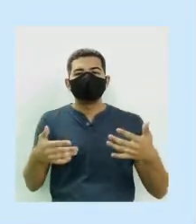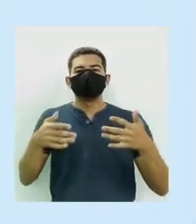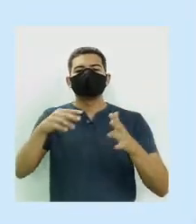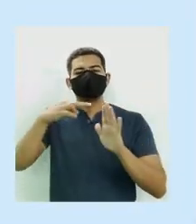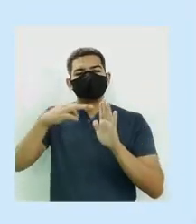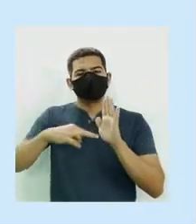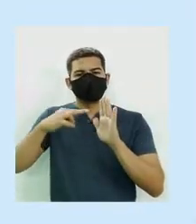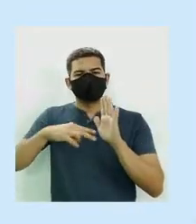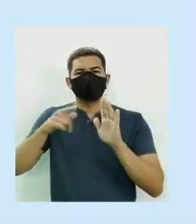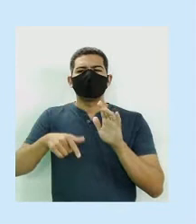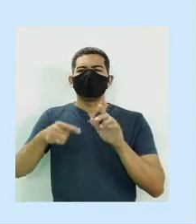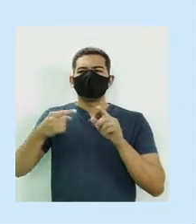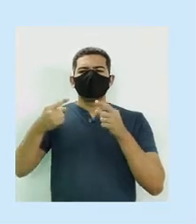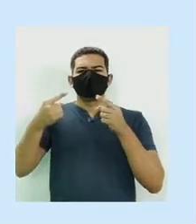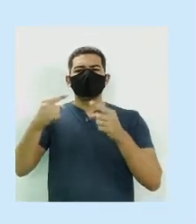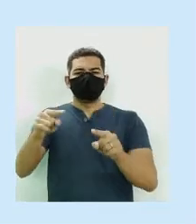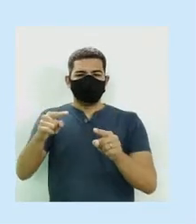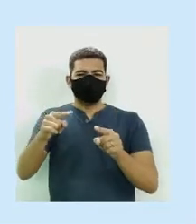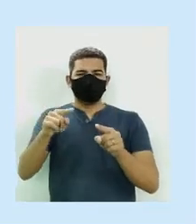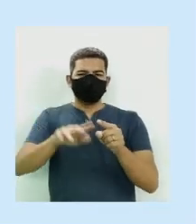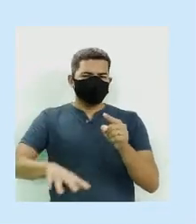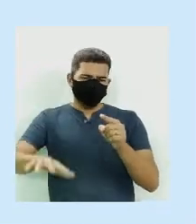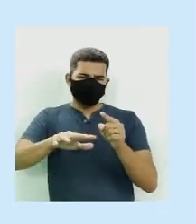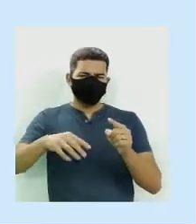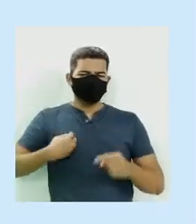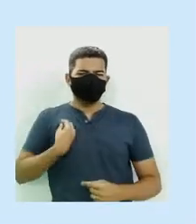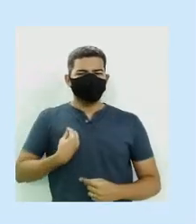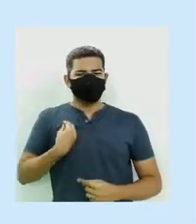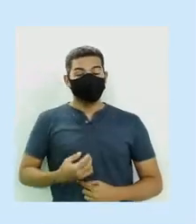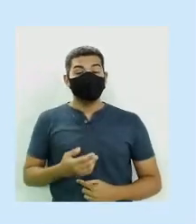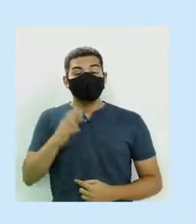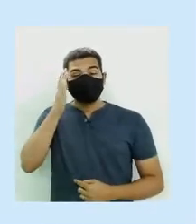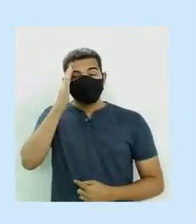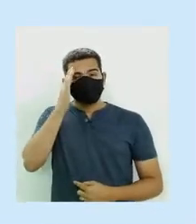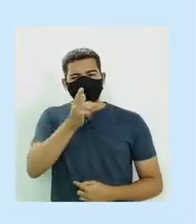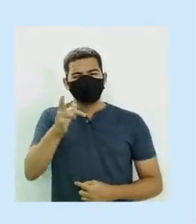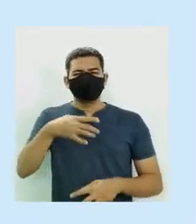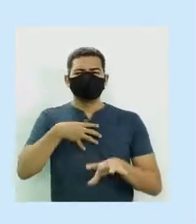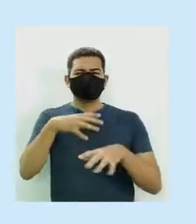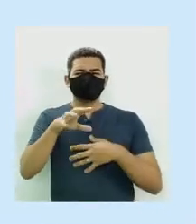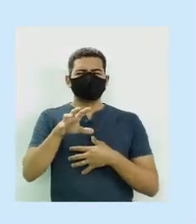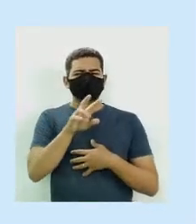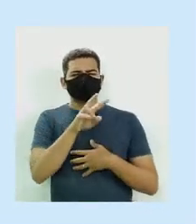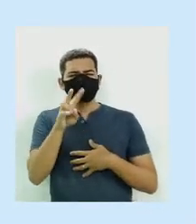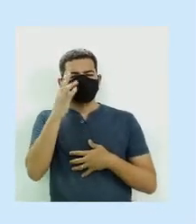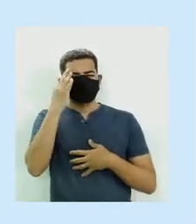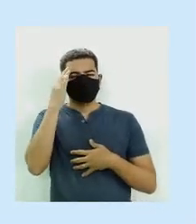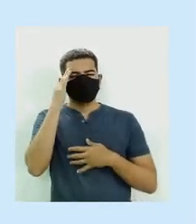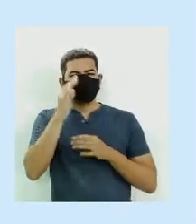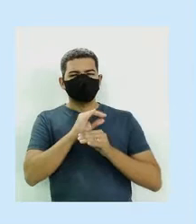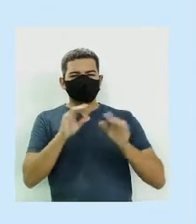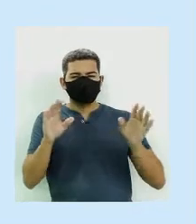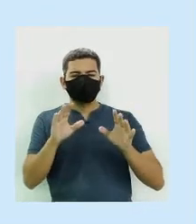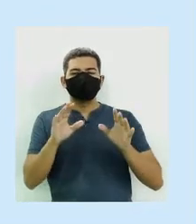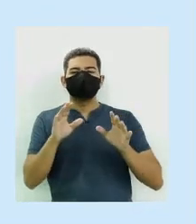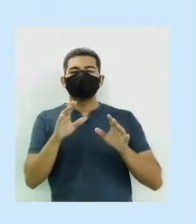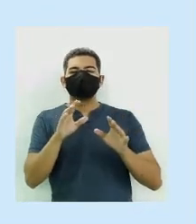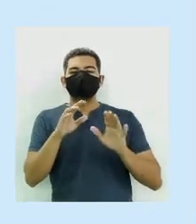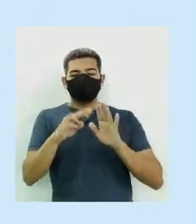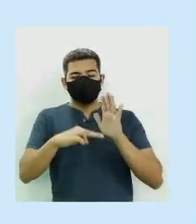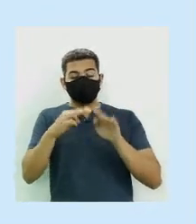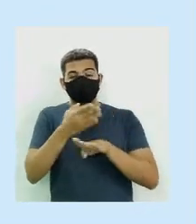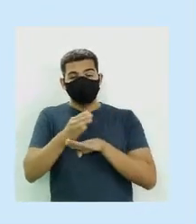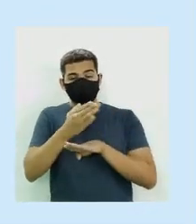leitura crítica da realidade. Vocês precisam entender que a prática da leitura, ela não